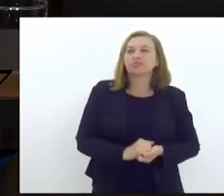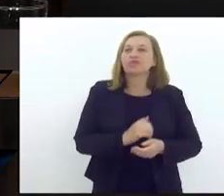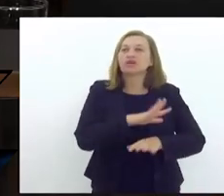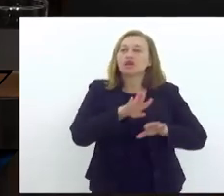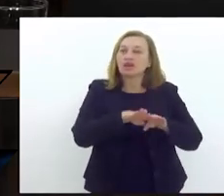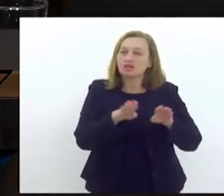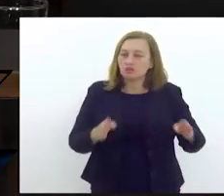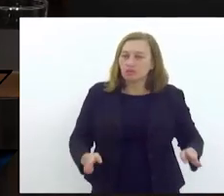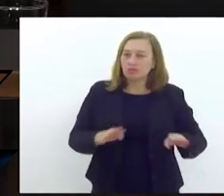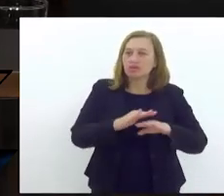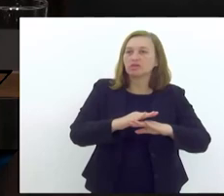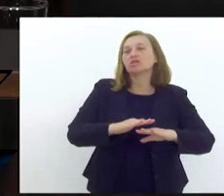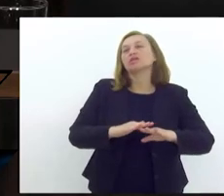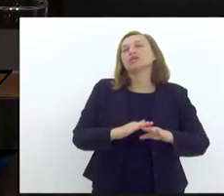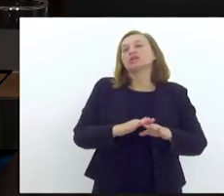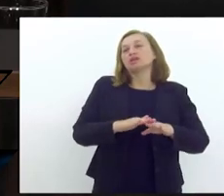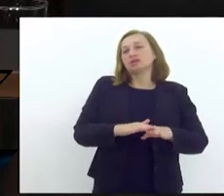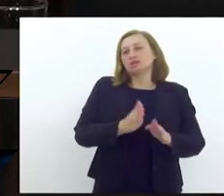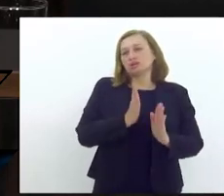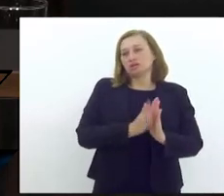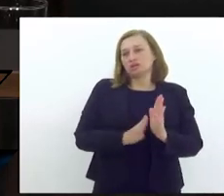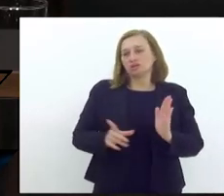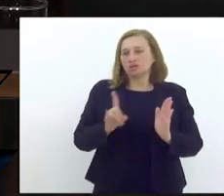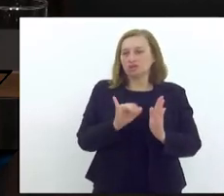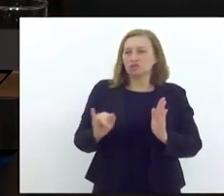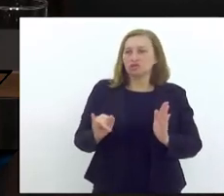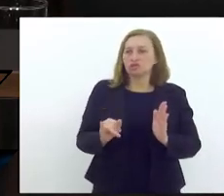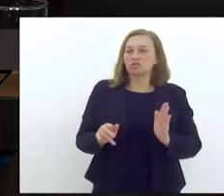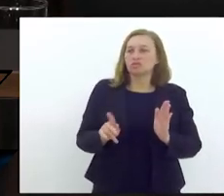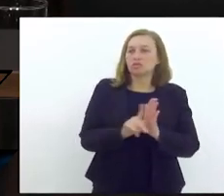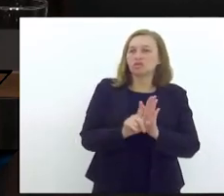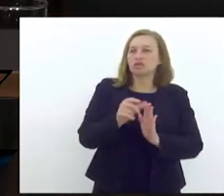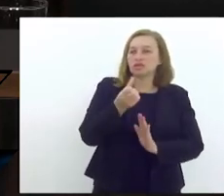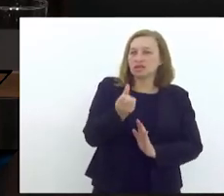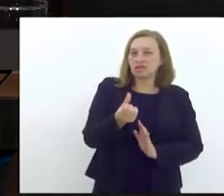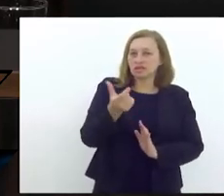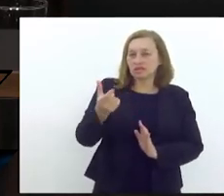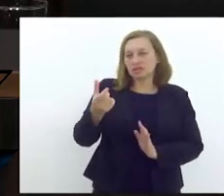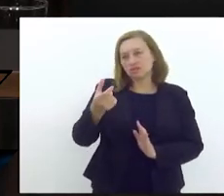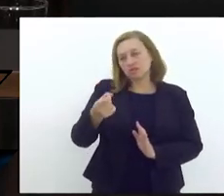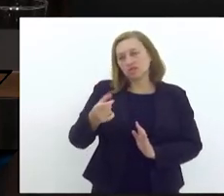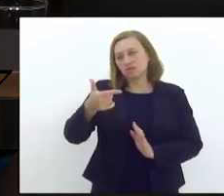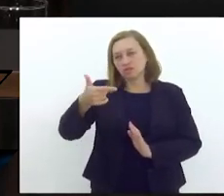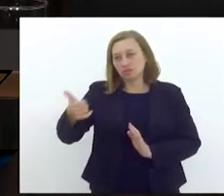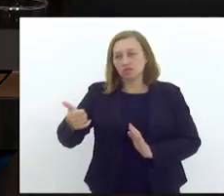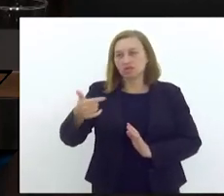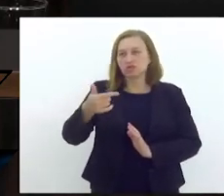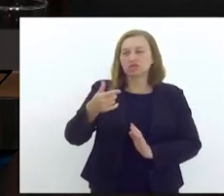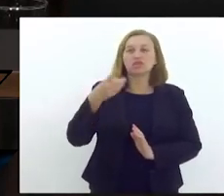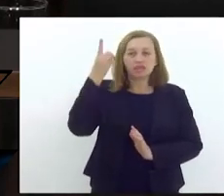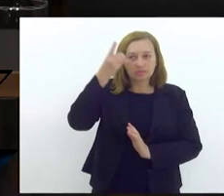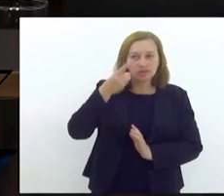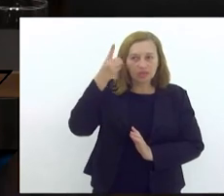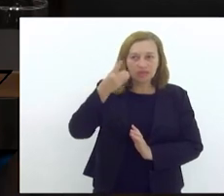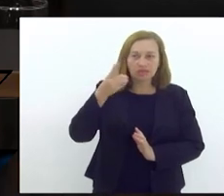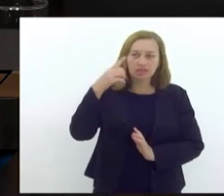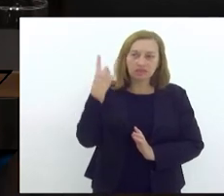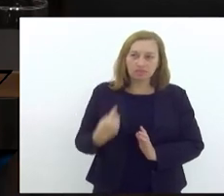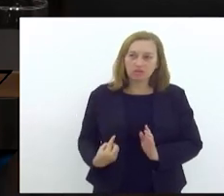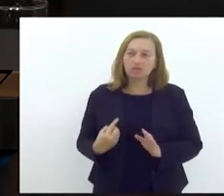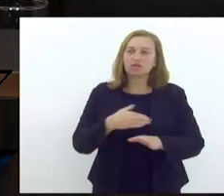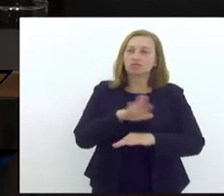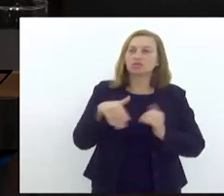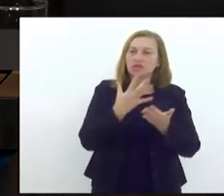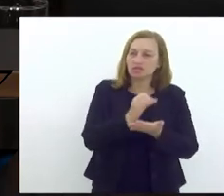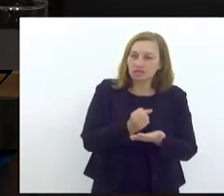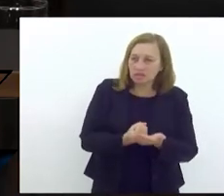a sobremesa inclusão na hora do dia do projeto número 602 de 23 do deputada Dani Barros fez que a prova